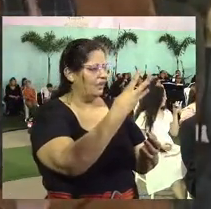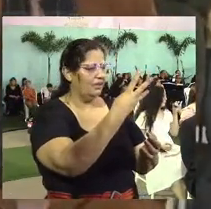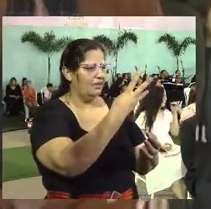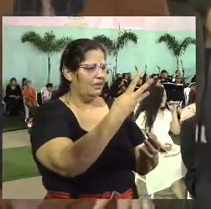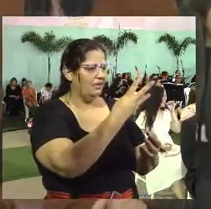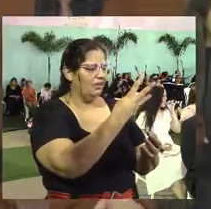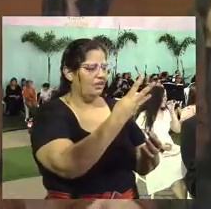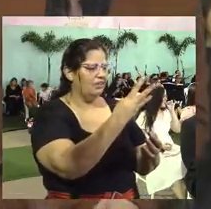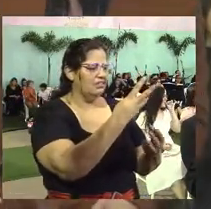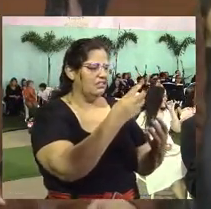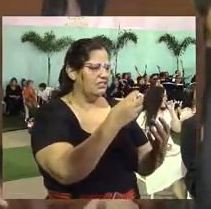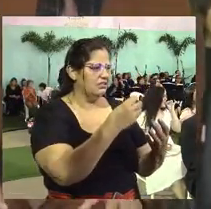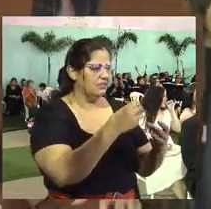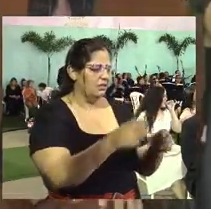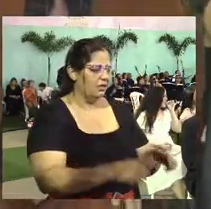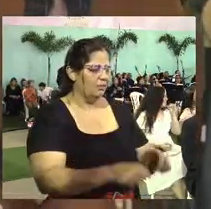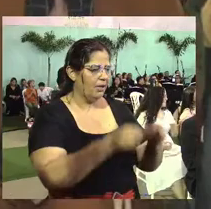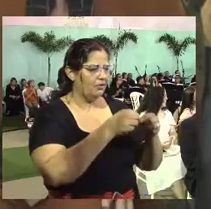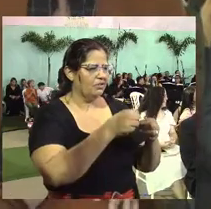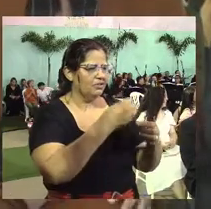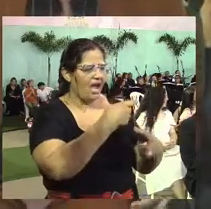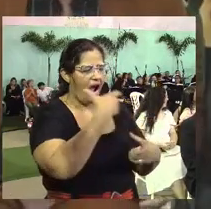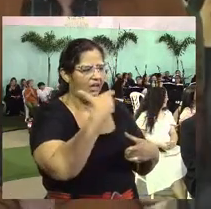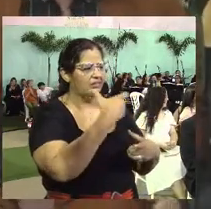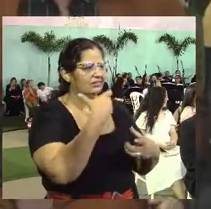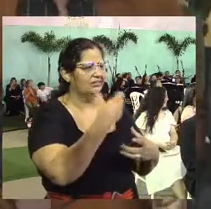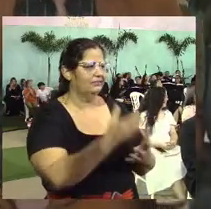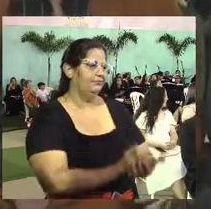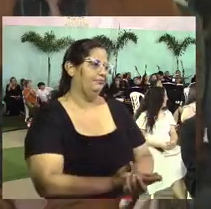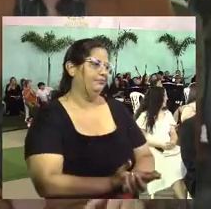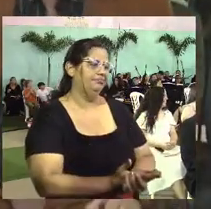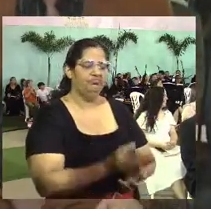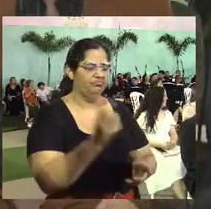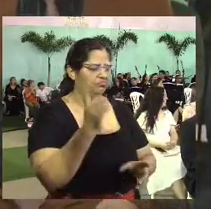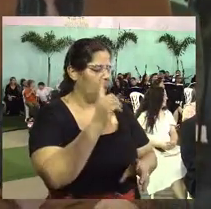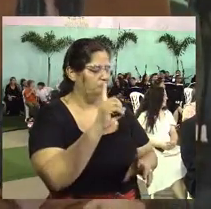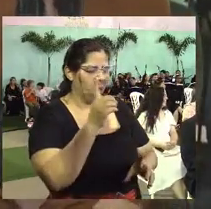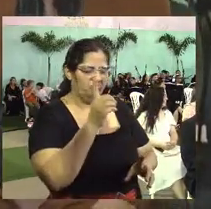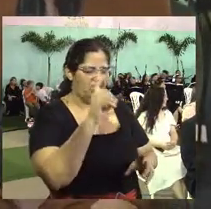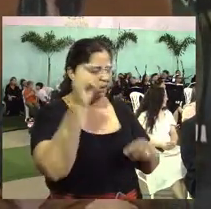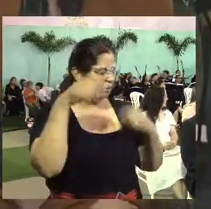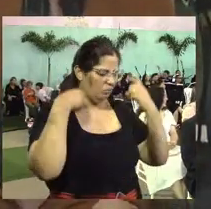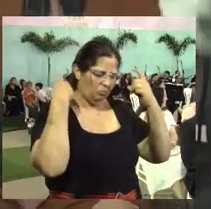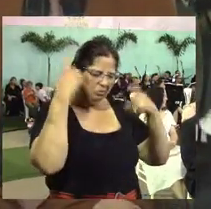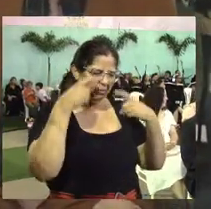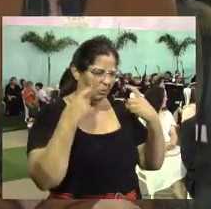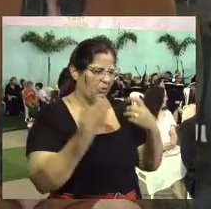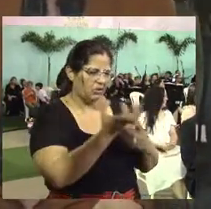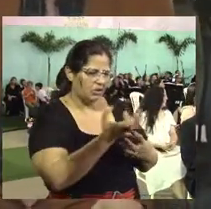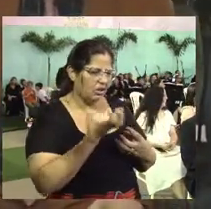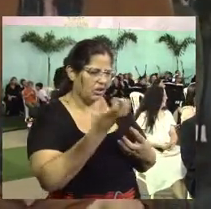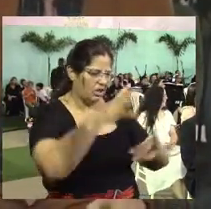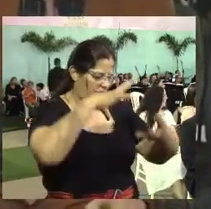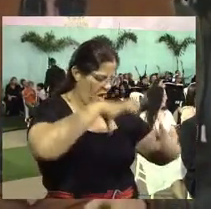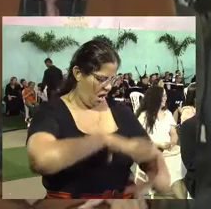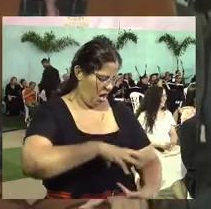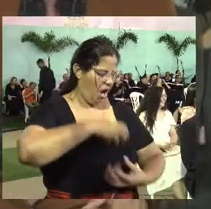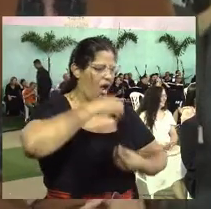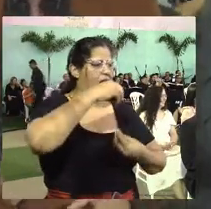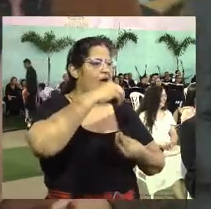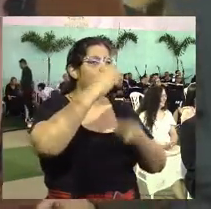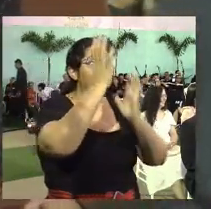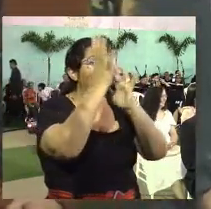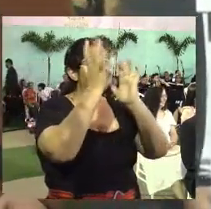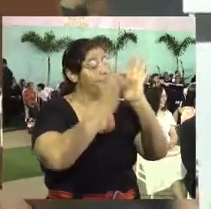não era vendedor de maçã era um ganhador de armas não era vendedor ambulante era um doido ganhador de almas e eu quero que